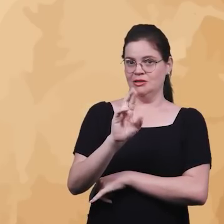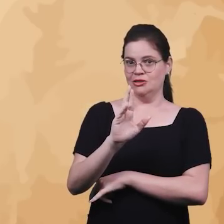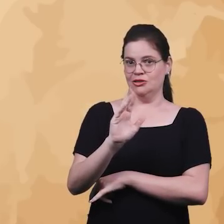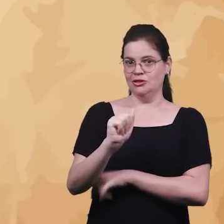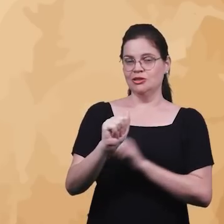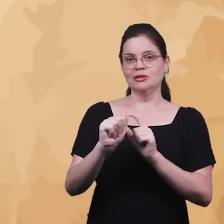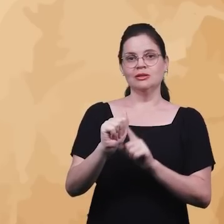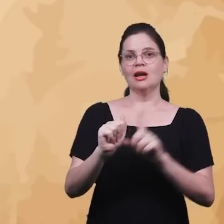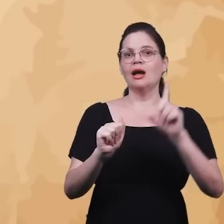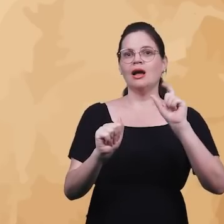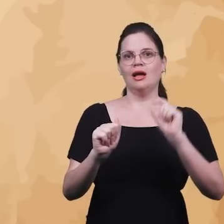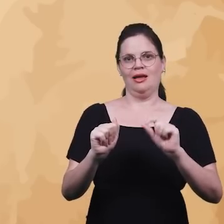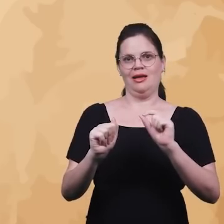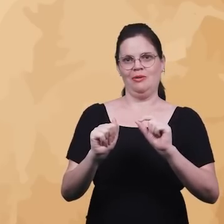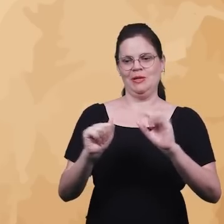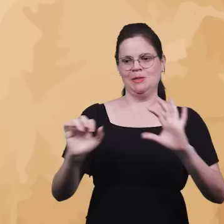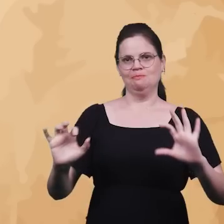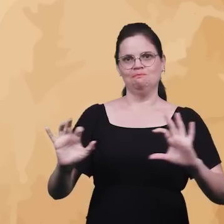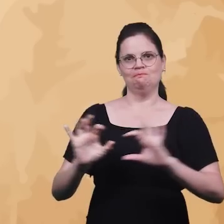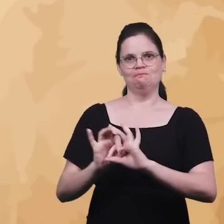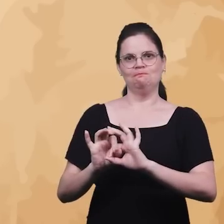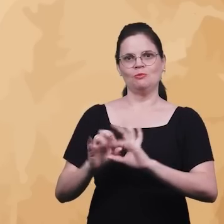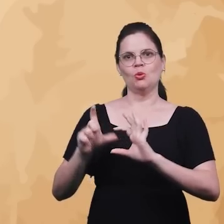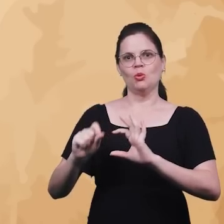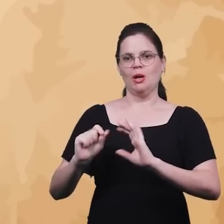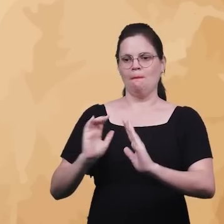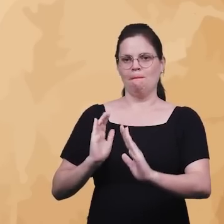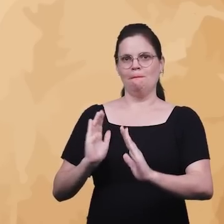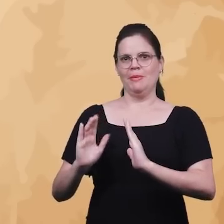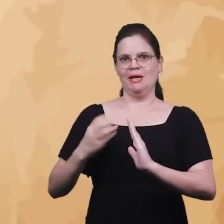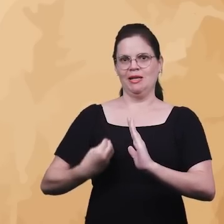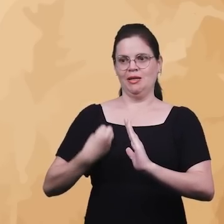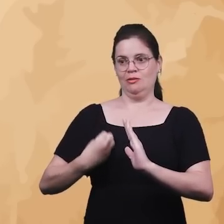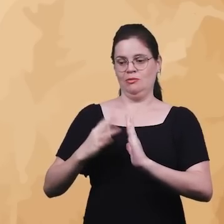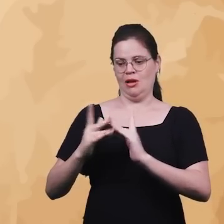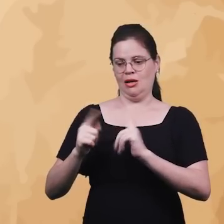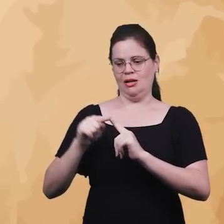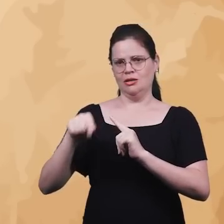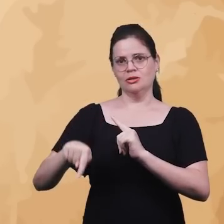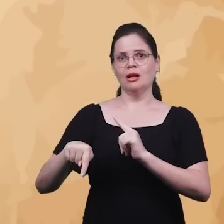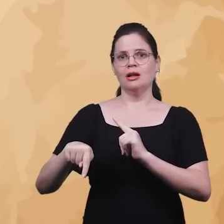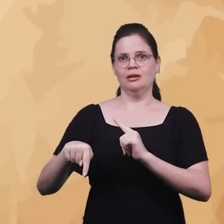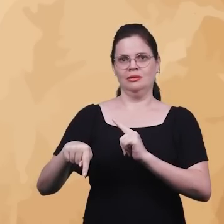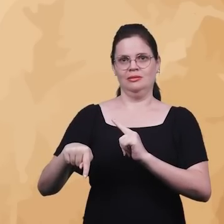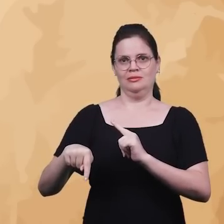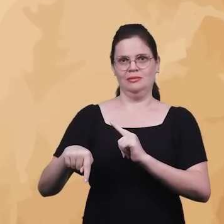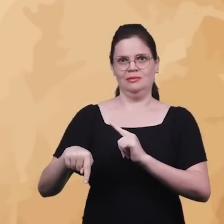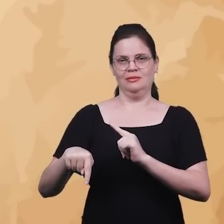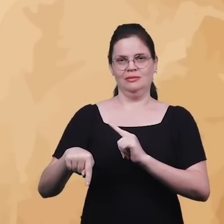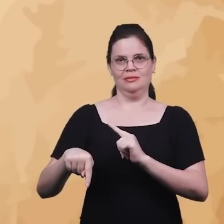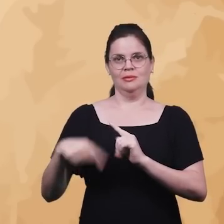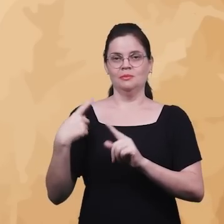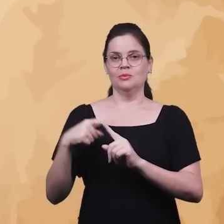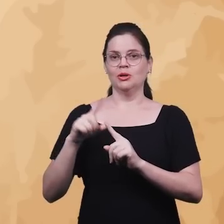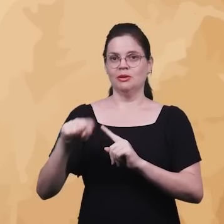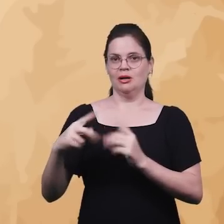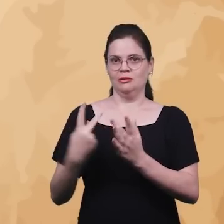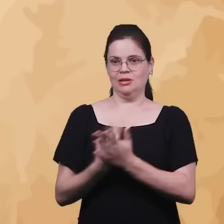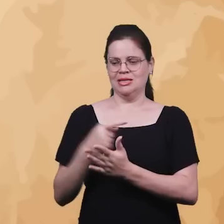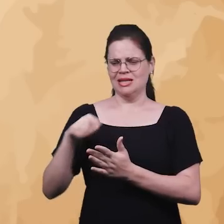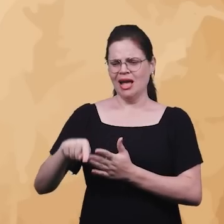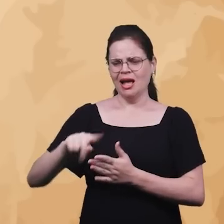com o momento que a igreja passou a viver. Então, ela, em vez